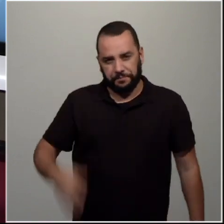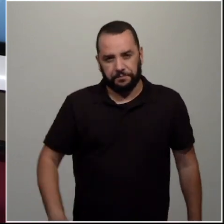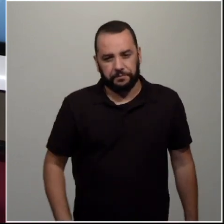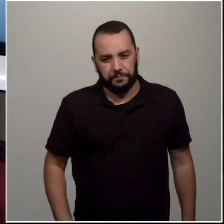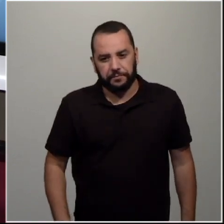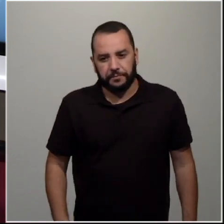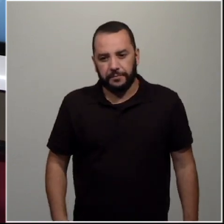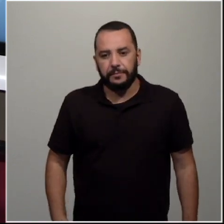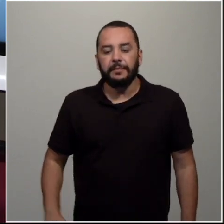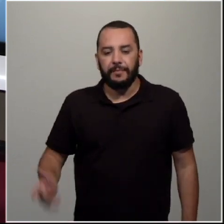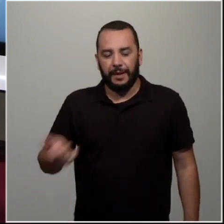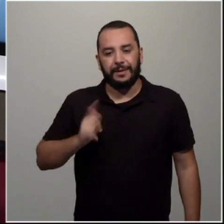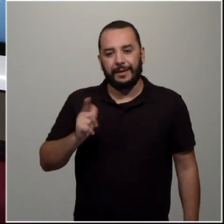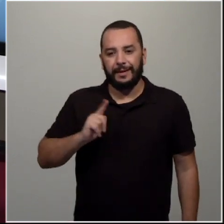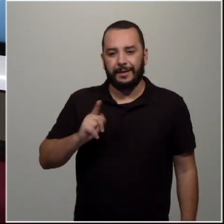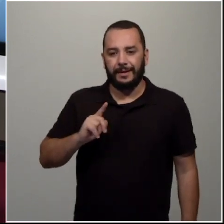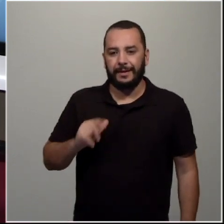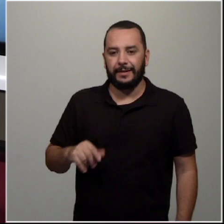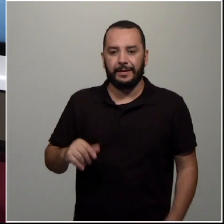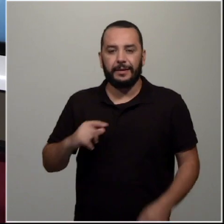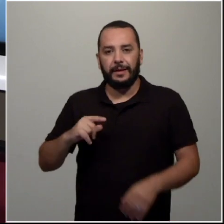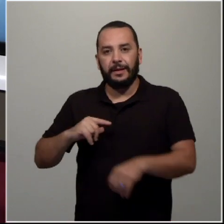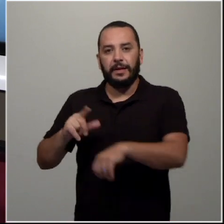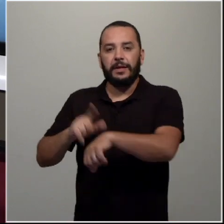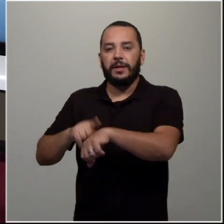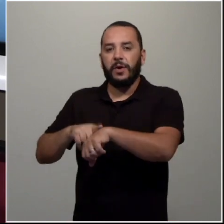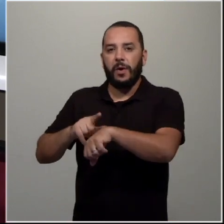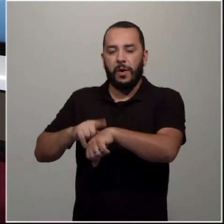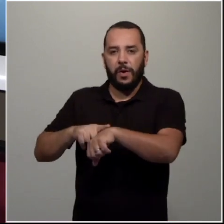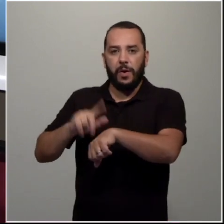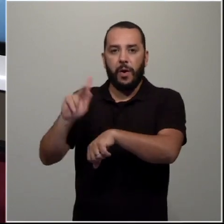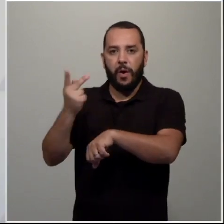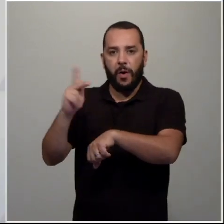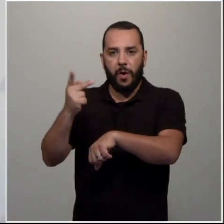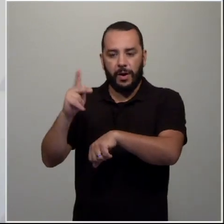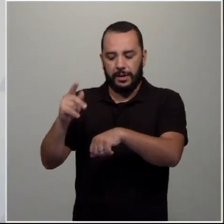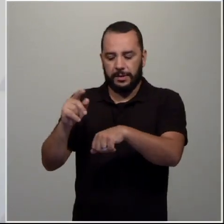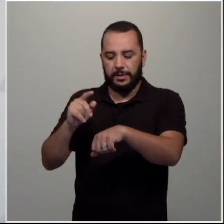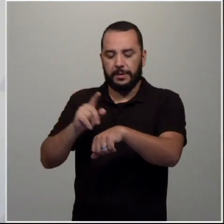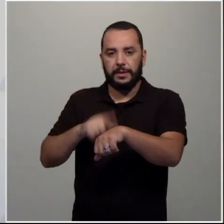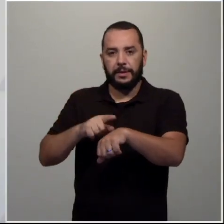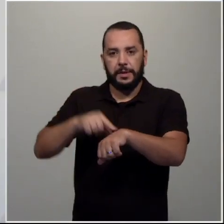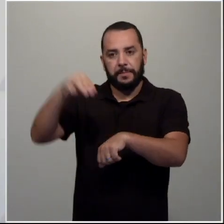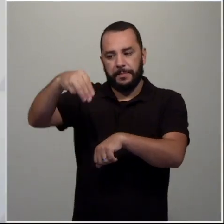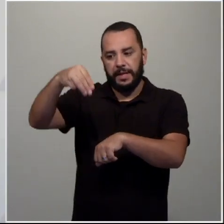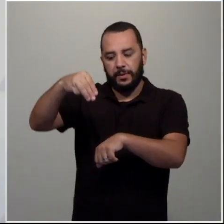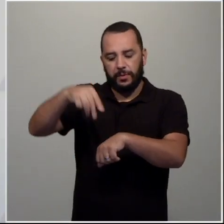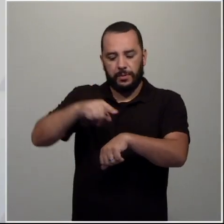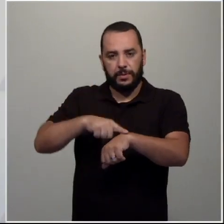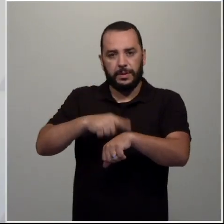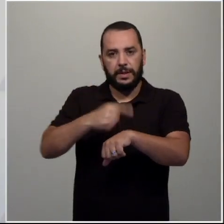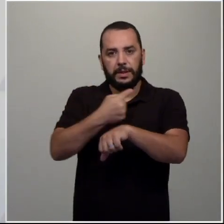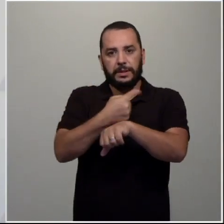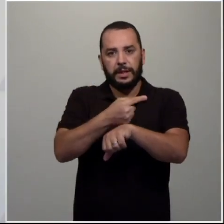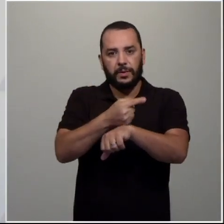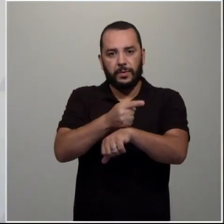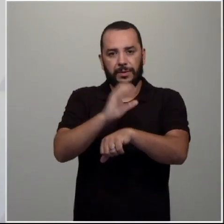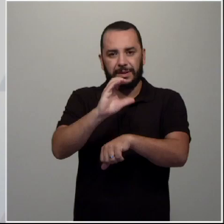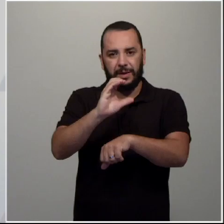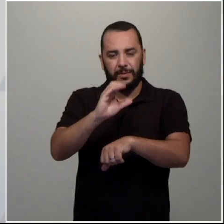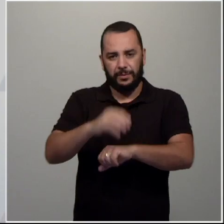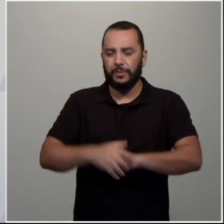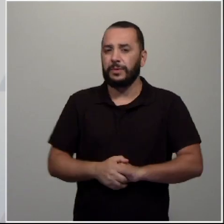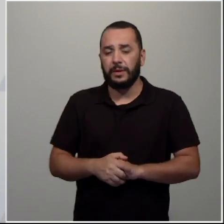mas temos aqui horas minutos e segundos é